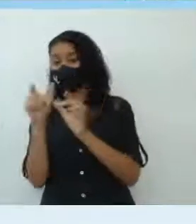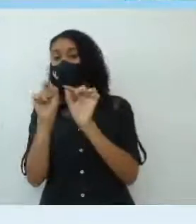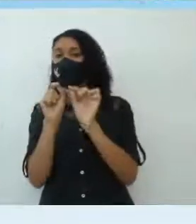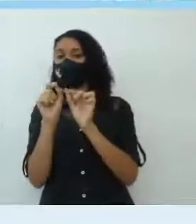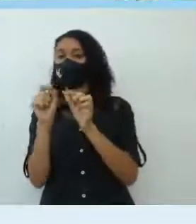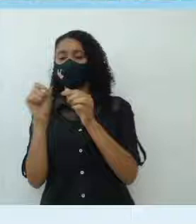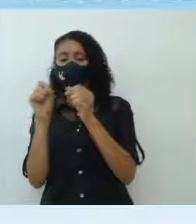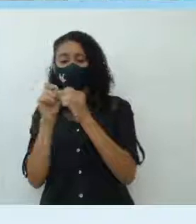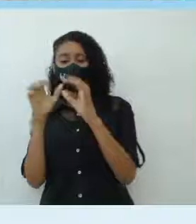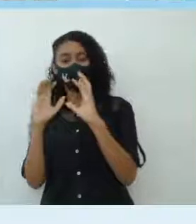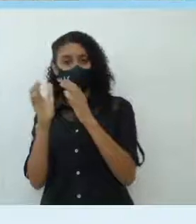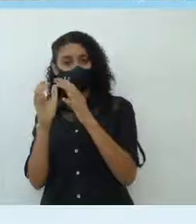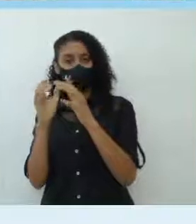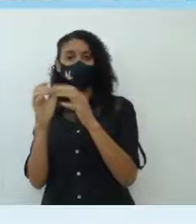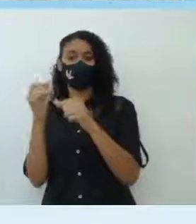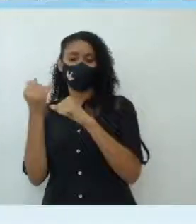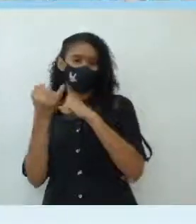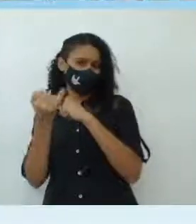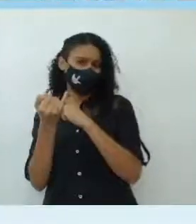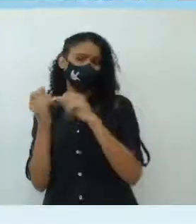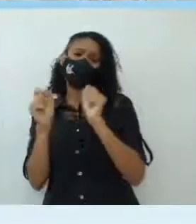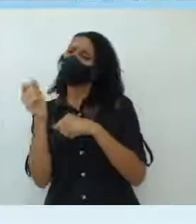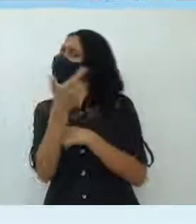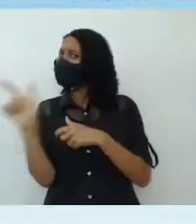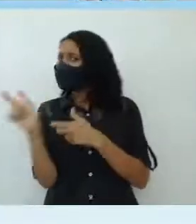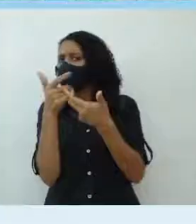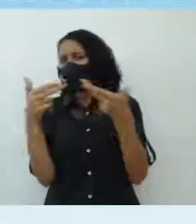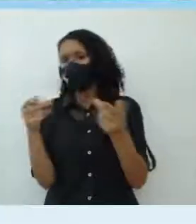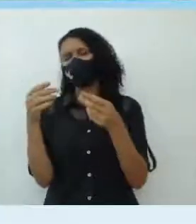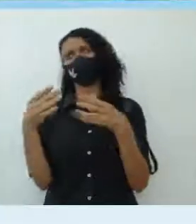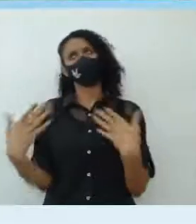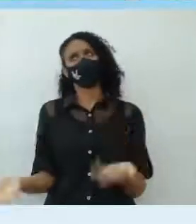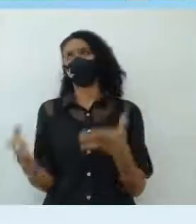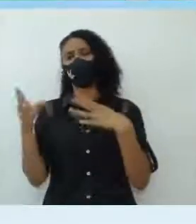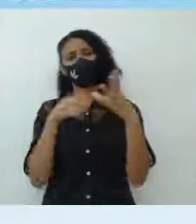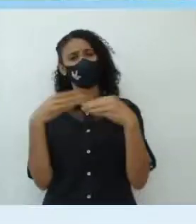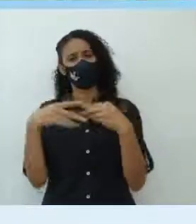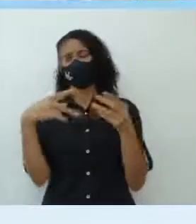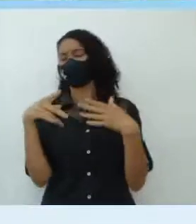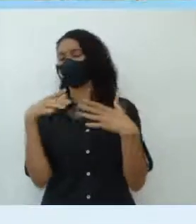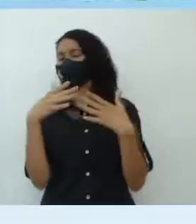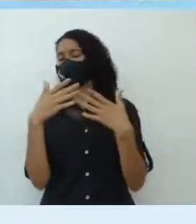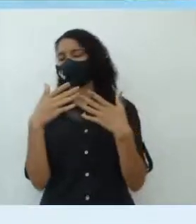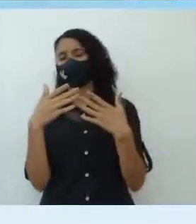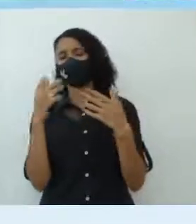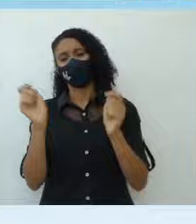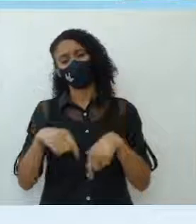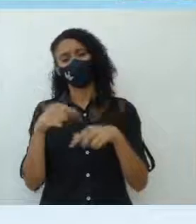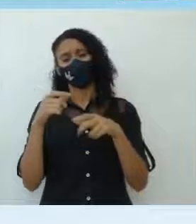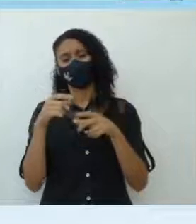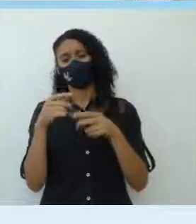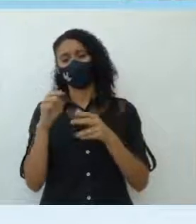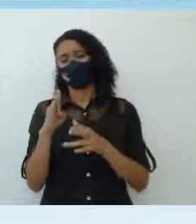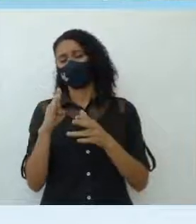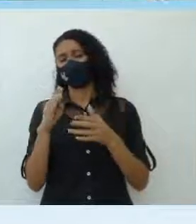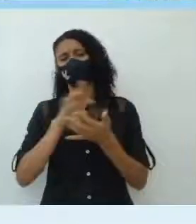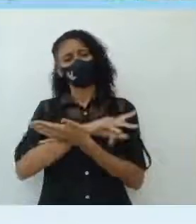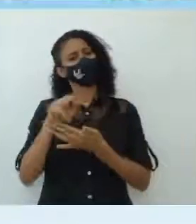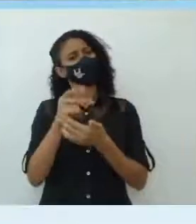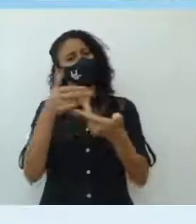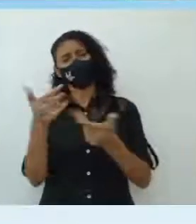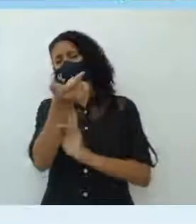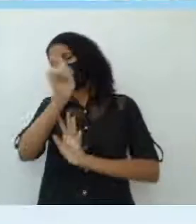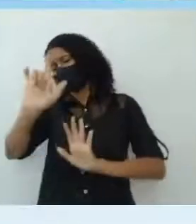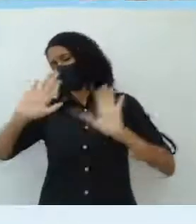outro material, poderia ser de isopor, poderia ser de plástico, polipropileno, enfim, poderia ser de uma infinidade de